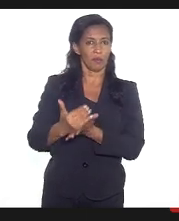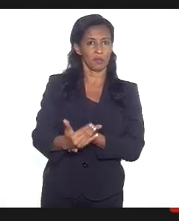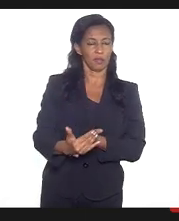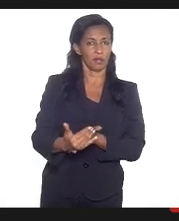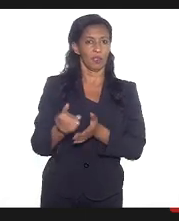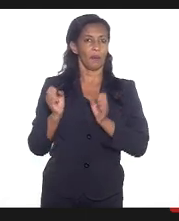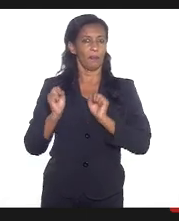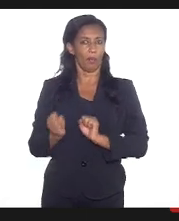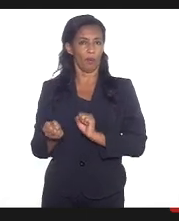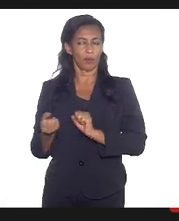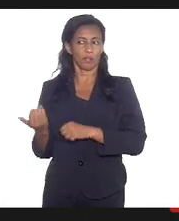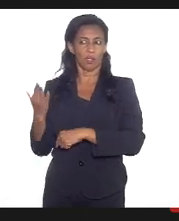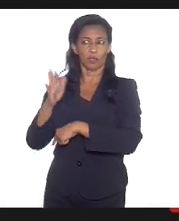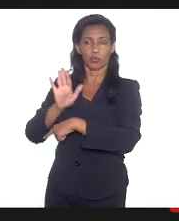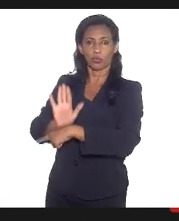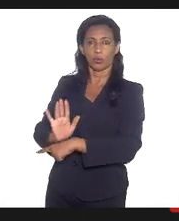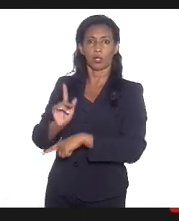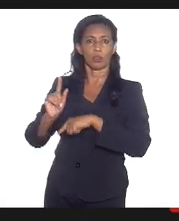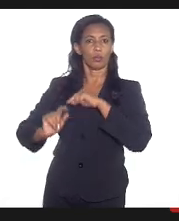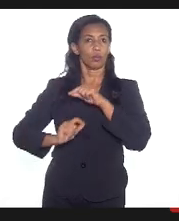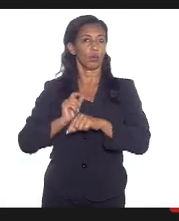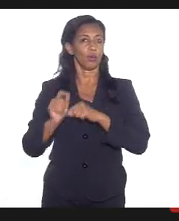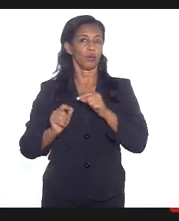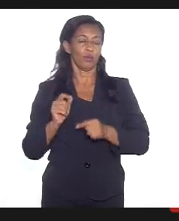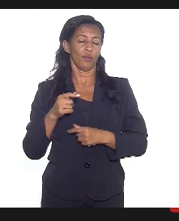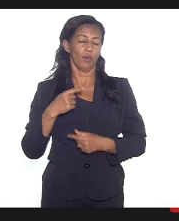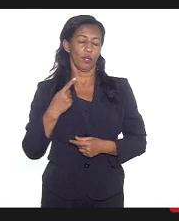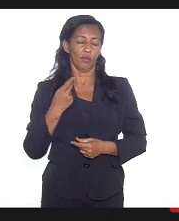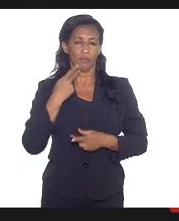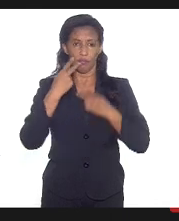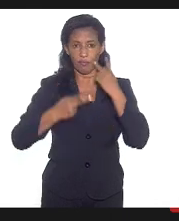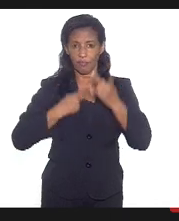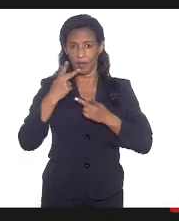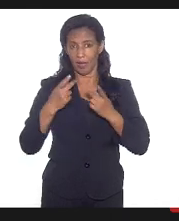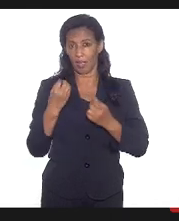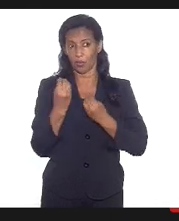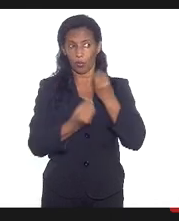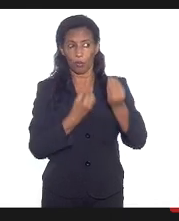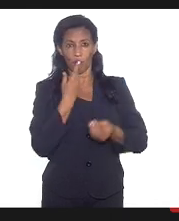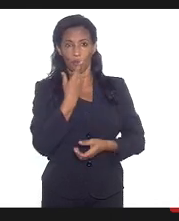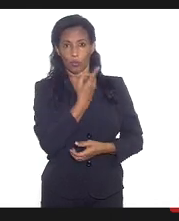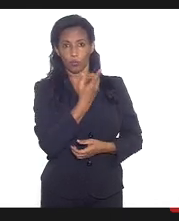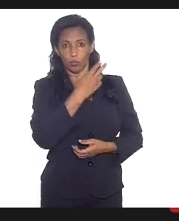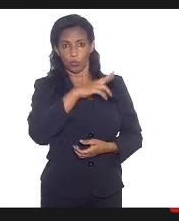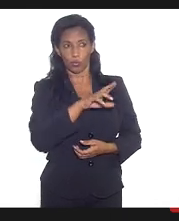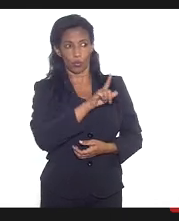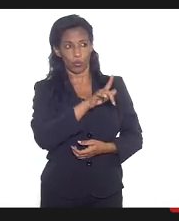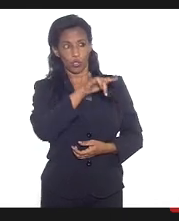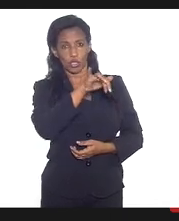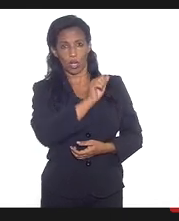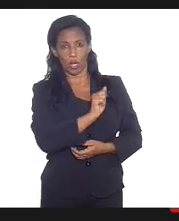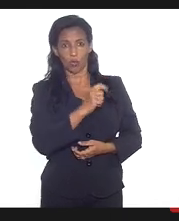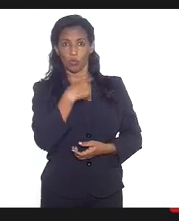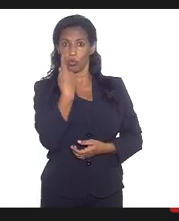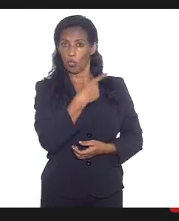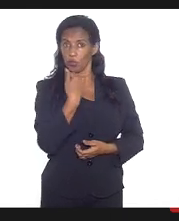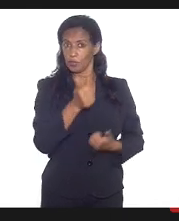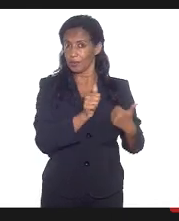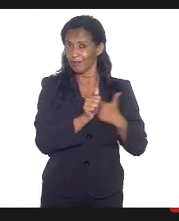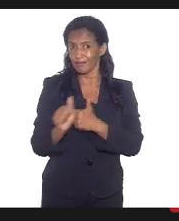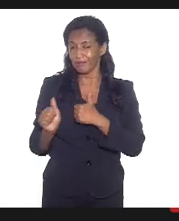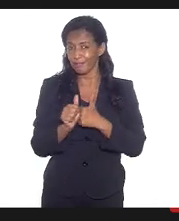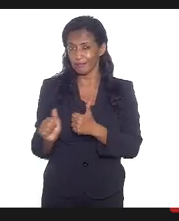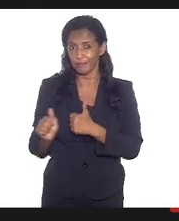estar contribuindo com o que foi colocado. Como disse o doutor Luiz Cláudio, dinheiro há, nós precisamos correr atrás